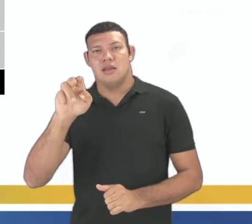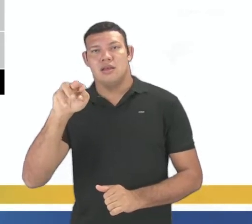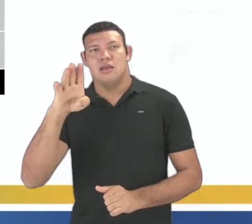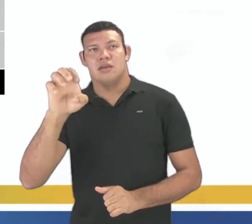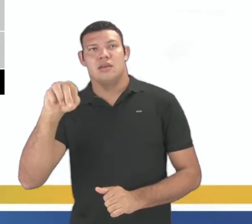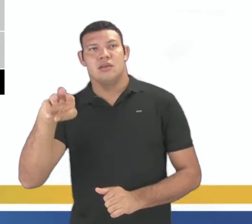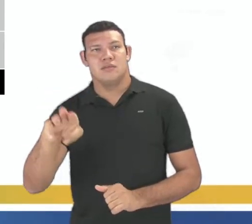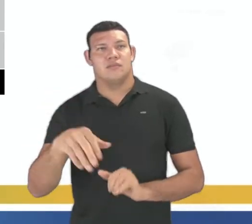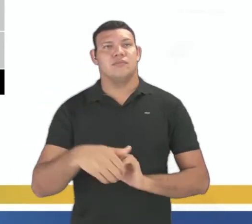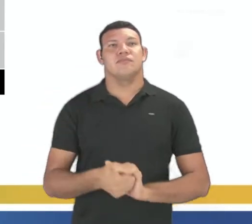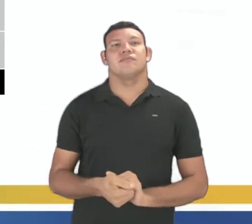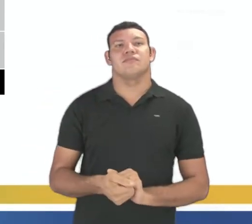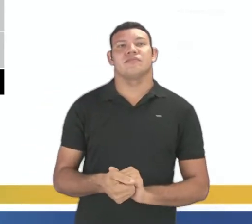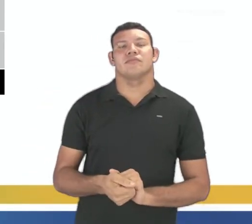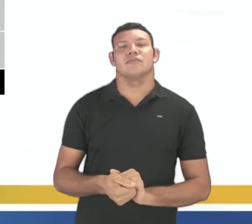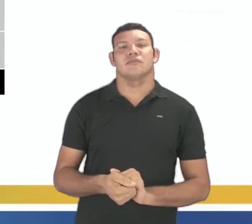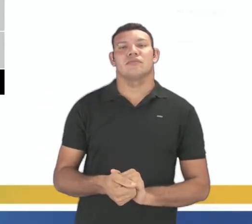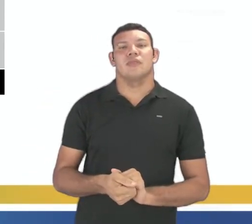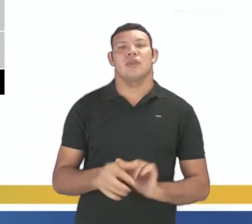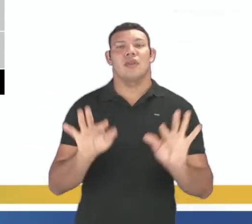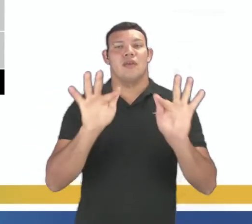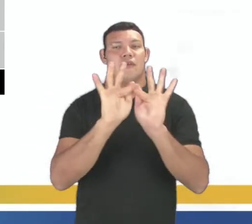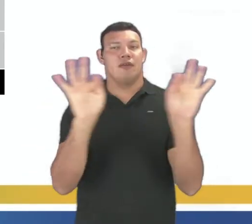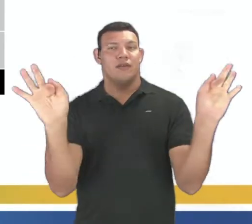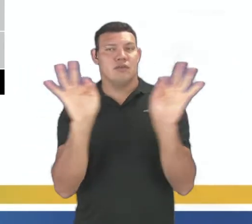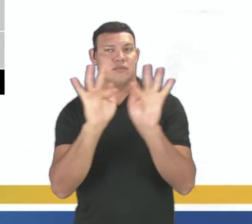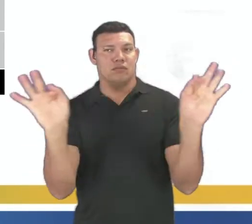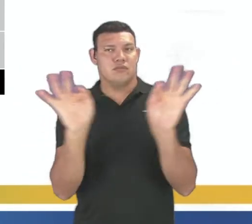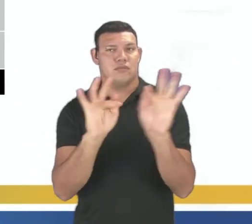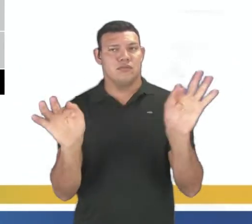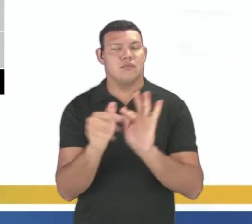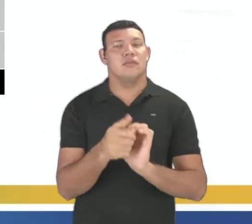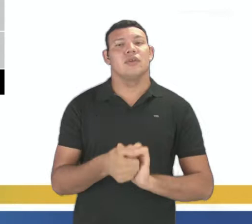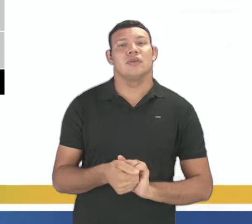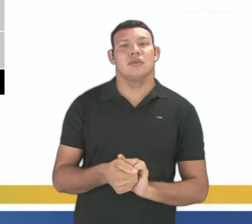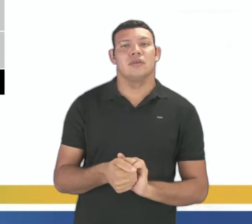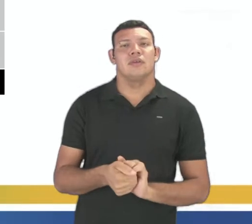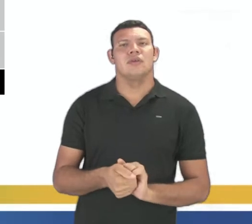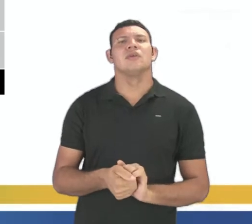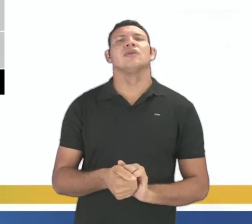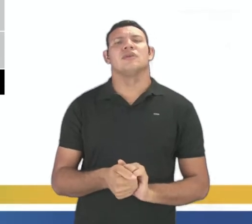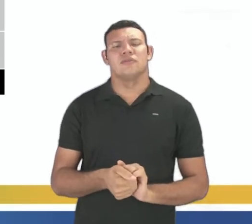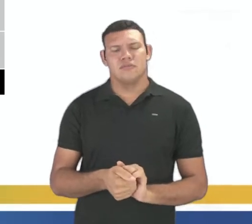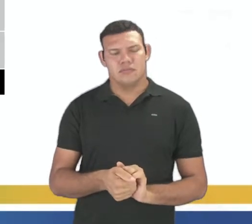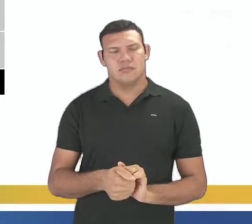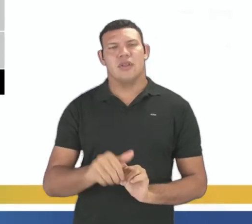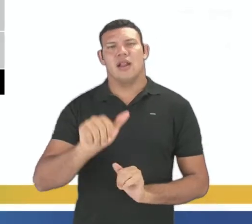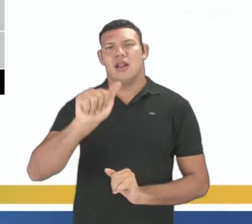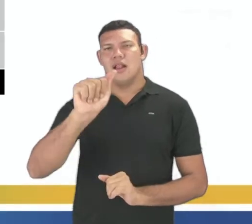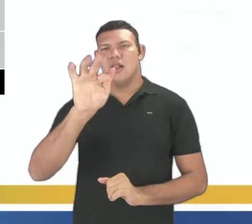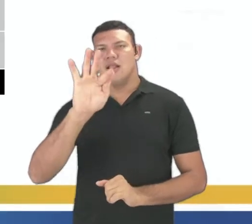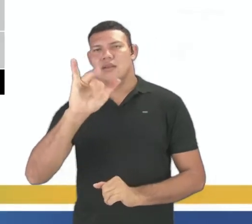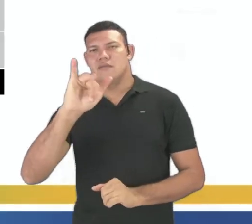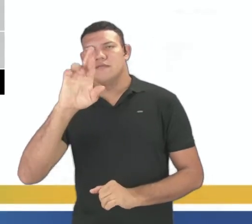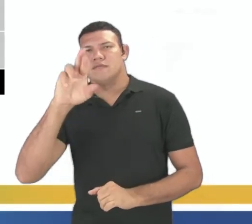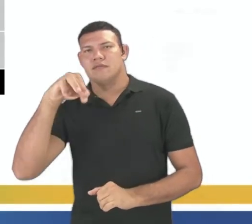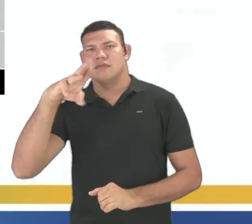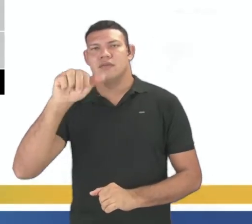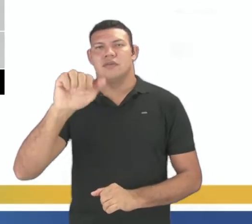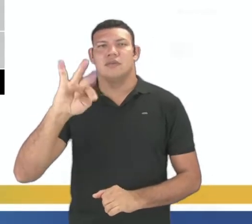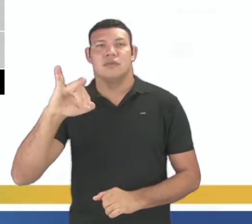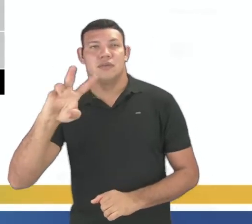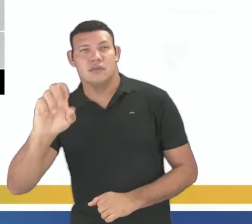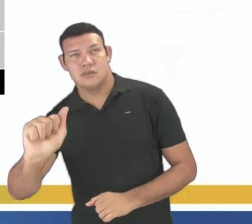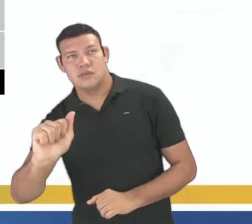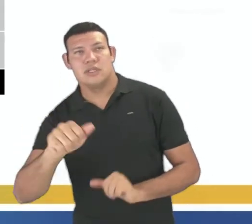Alguém ajude. Nós também podemos utilizar, ao invés de somebody, someone. Tem o mesmo significado, tudo